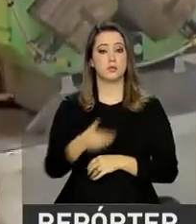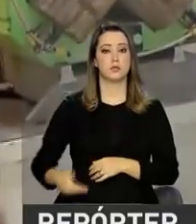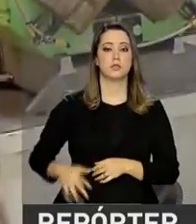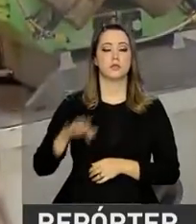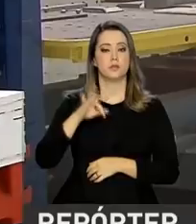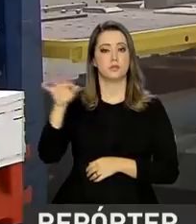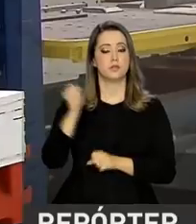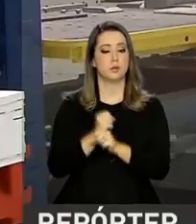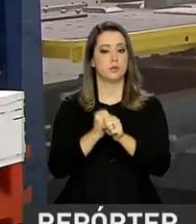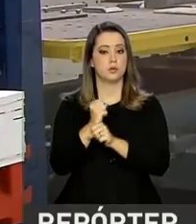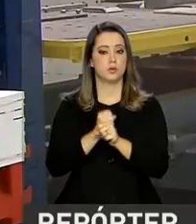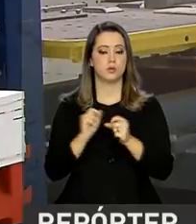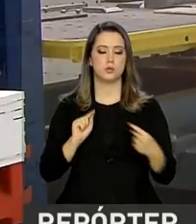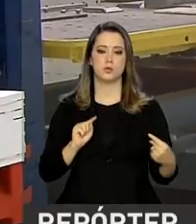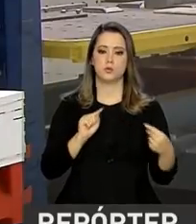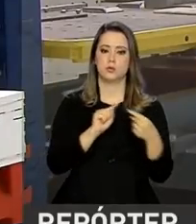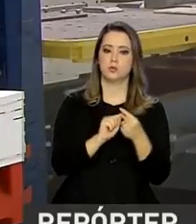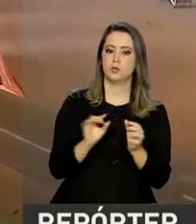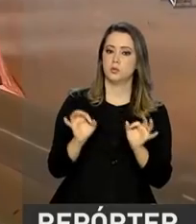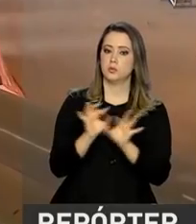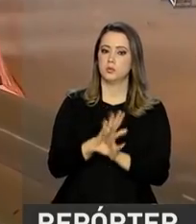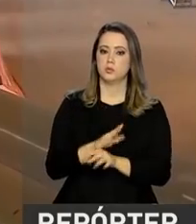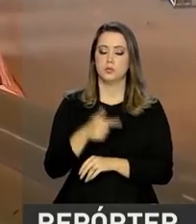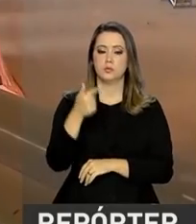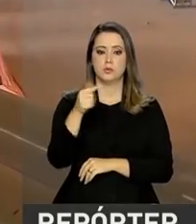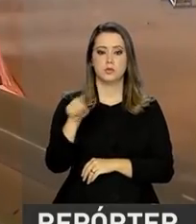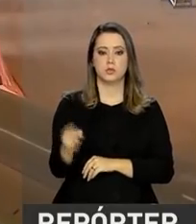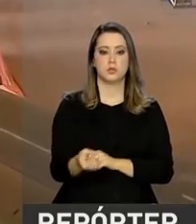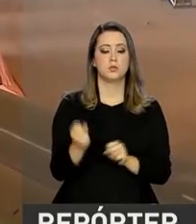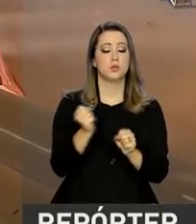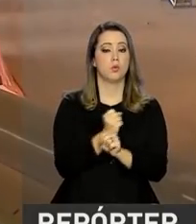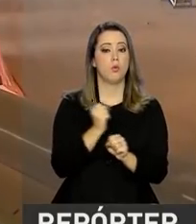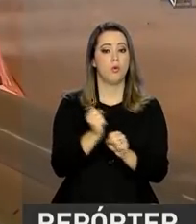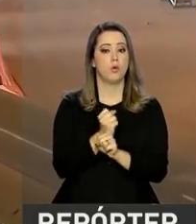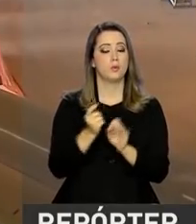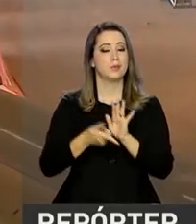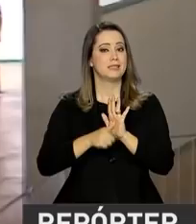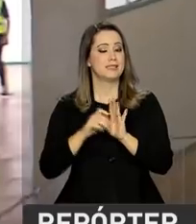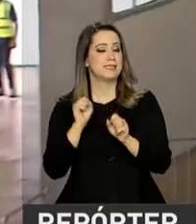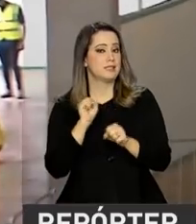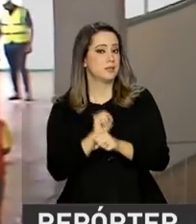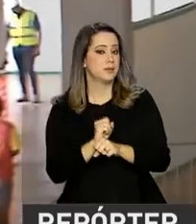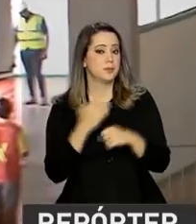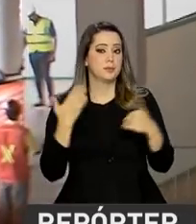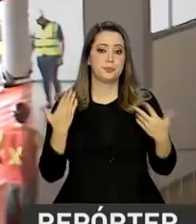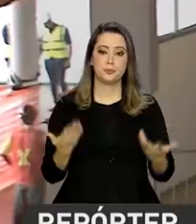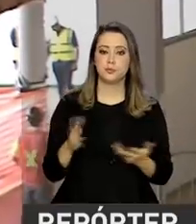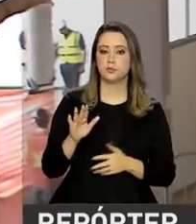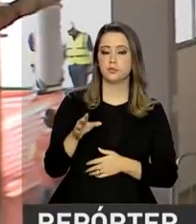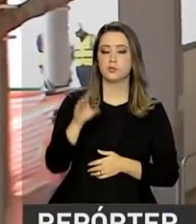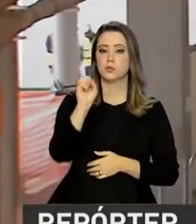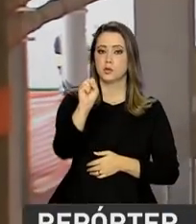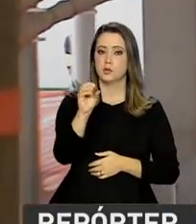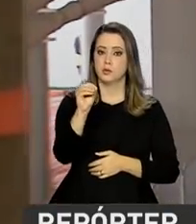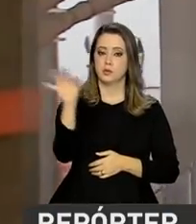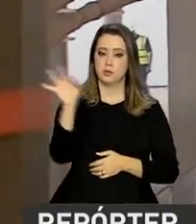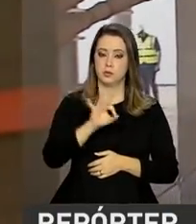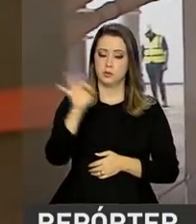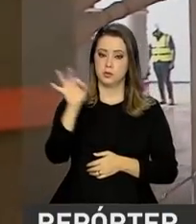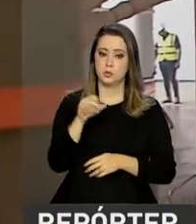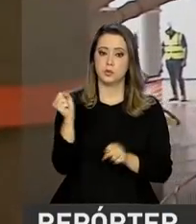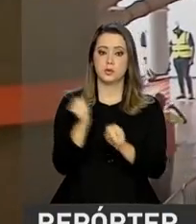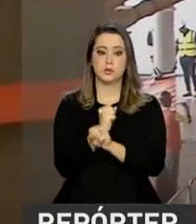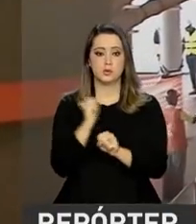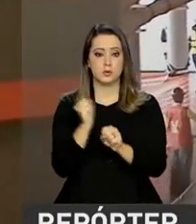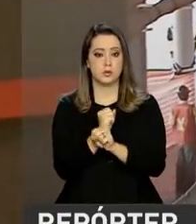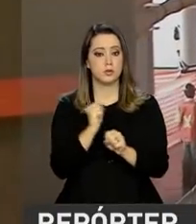ano passado, com o objetivo de concluir mais de 7 mil obras que estavam pendentes no país. Cerca de 80% das obras